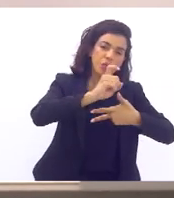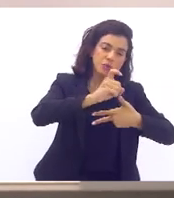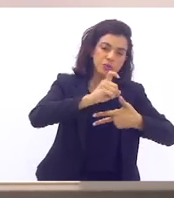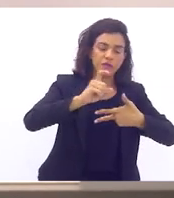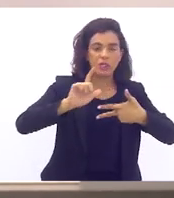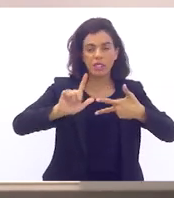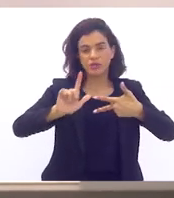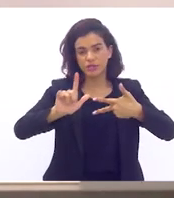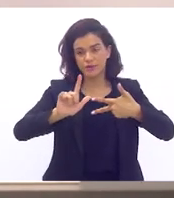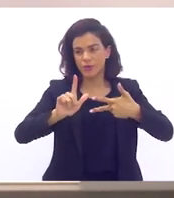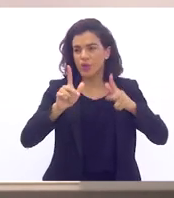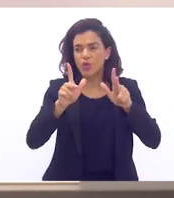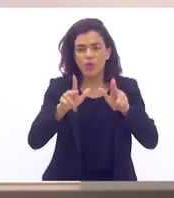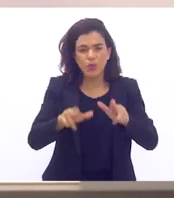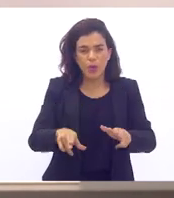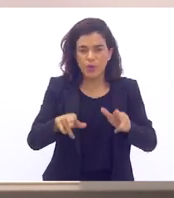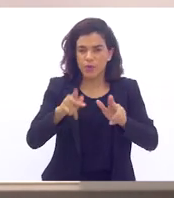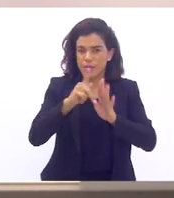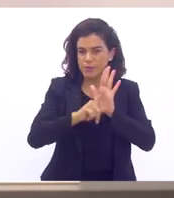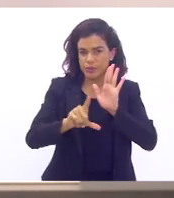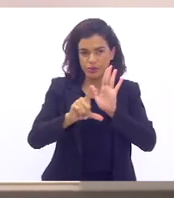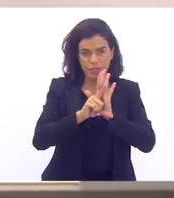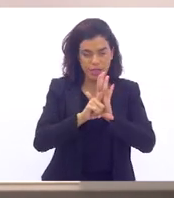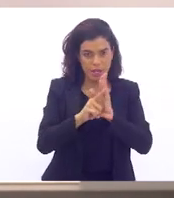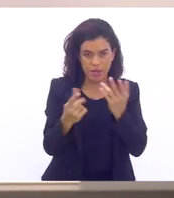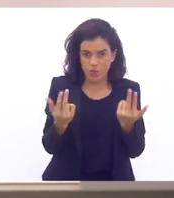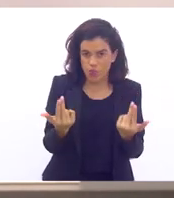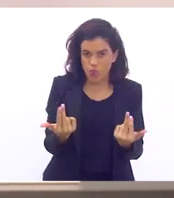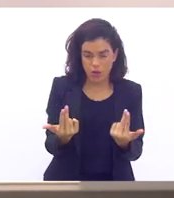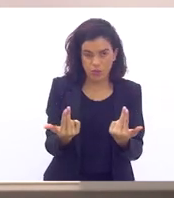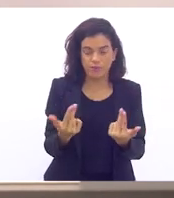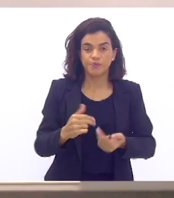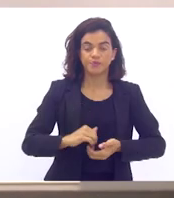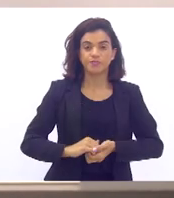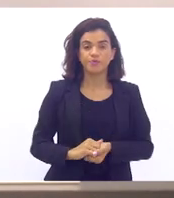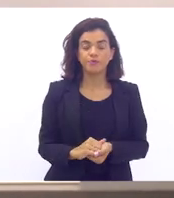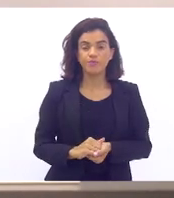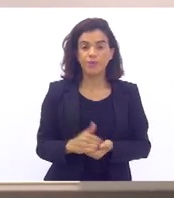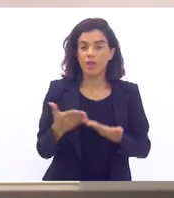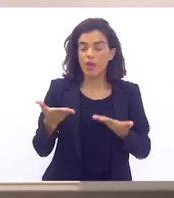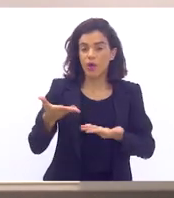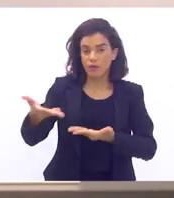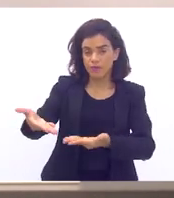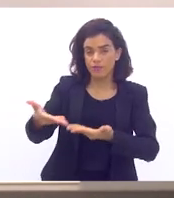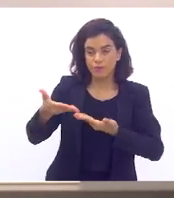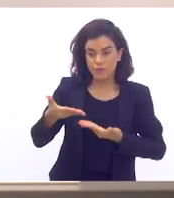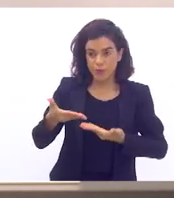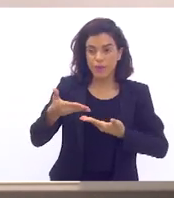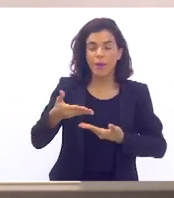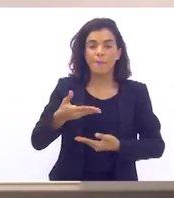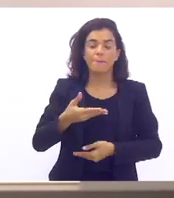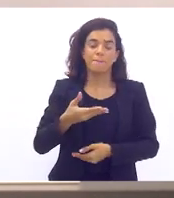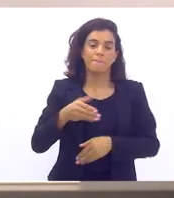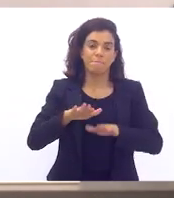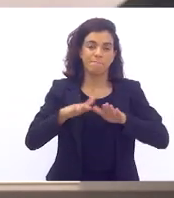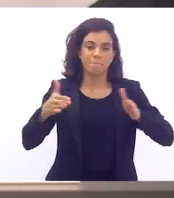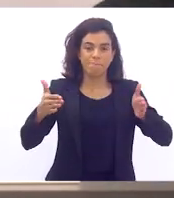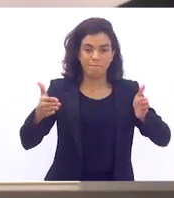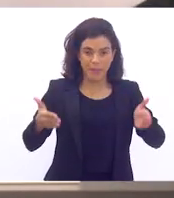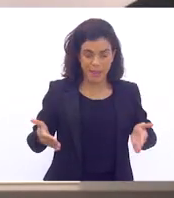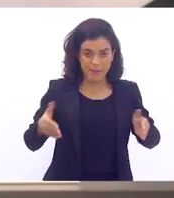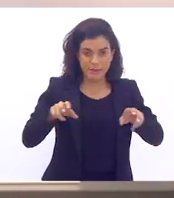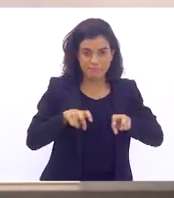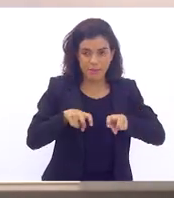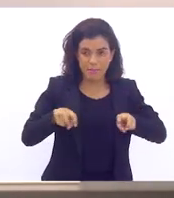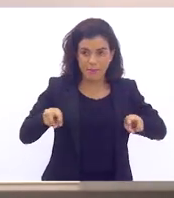igualzinho um projeto de lei como qualquer outro então vou chamar para compor a mesa em primeiro lugar